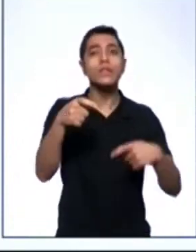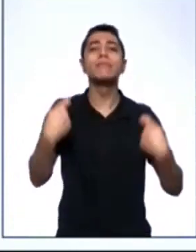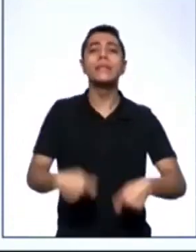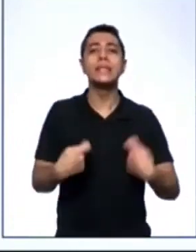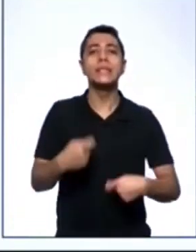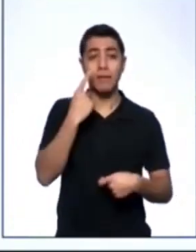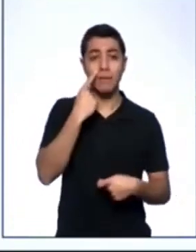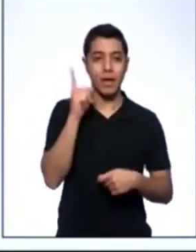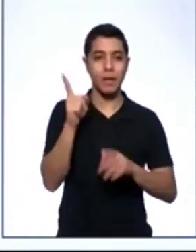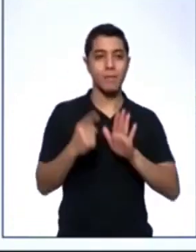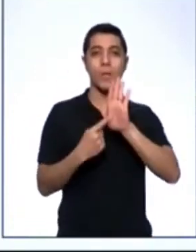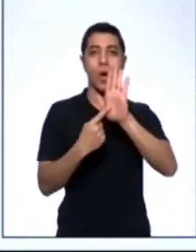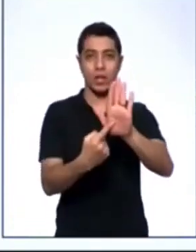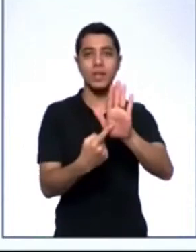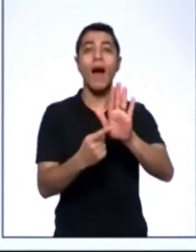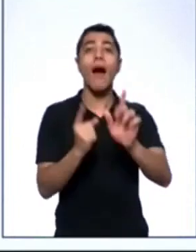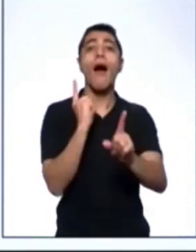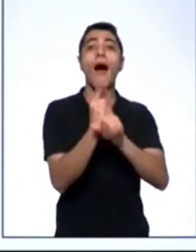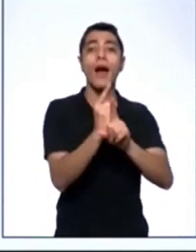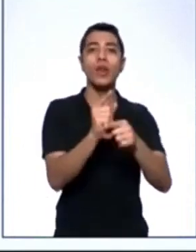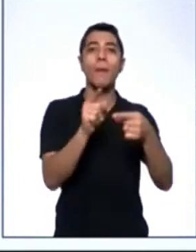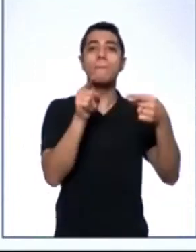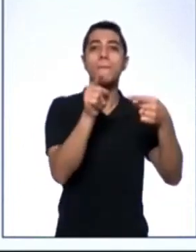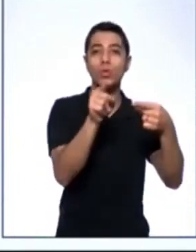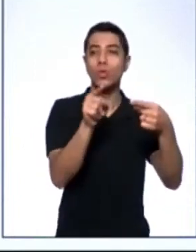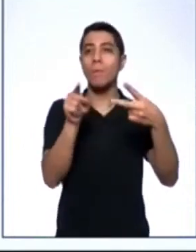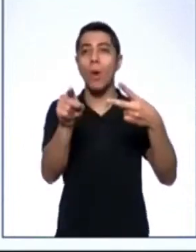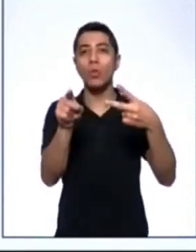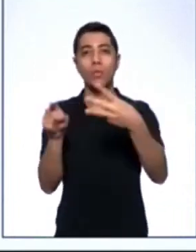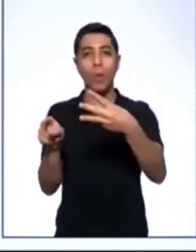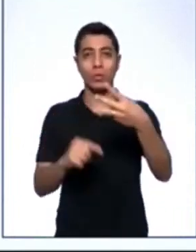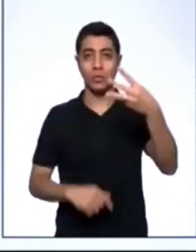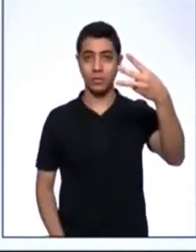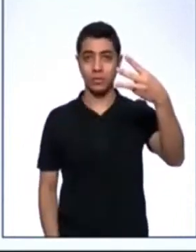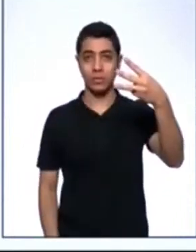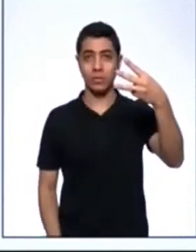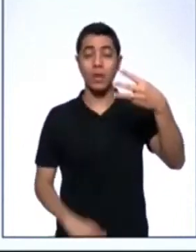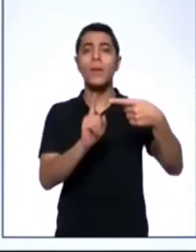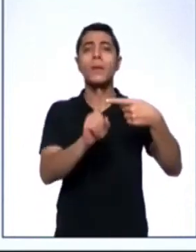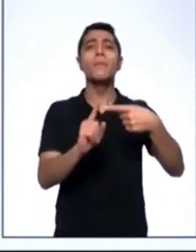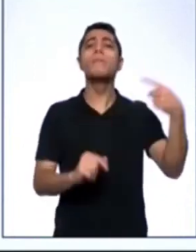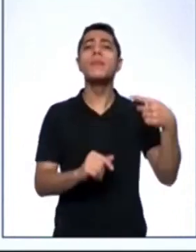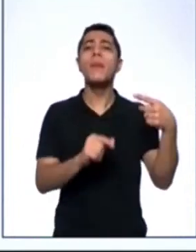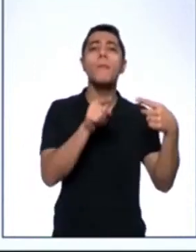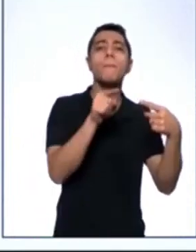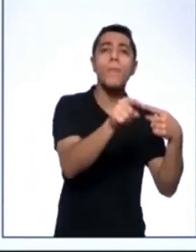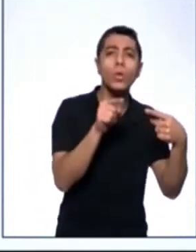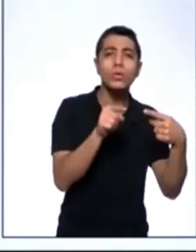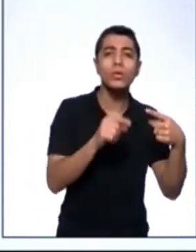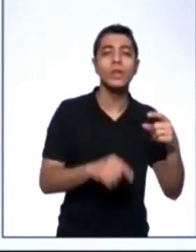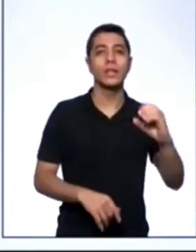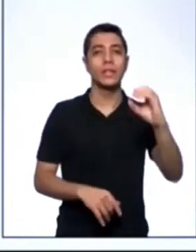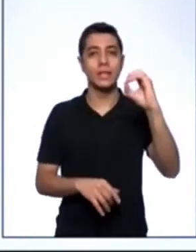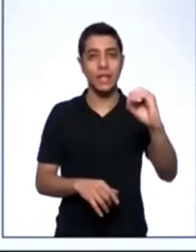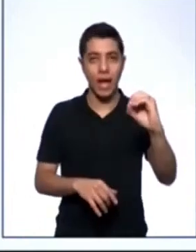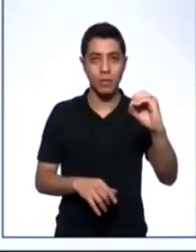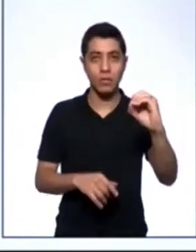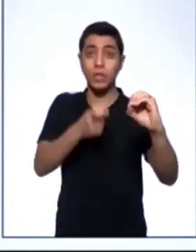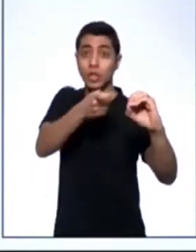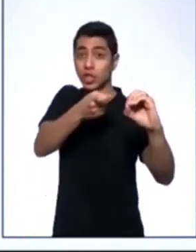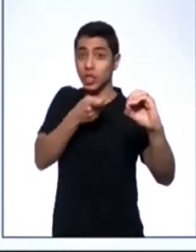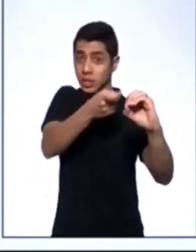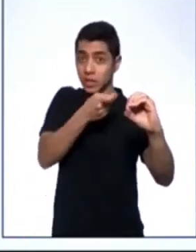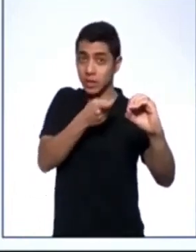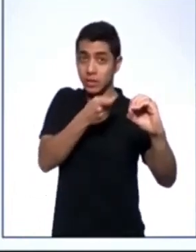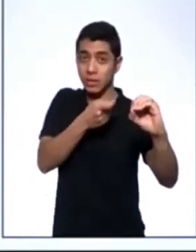problema... O primeiro vai ser esse 0 no x24 Y traduzindo traduzindo